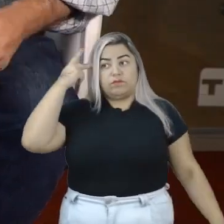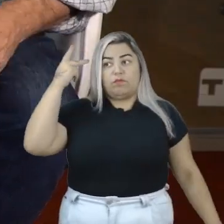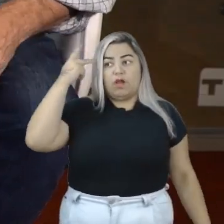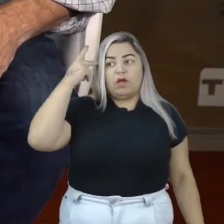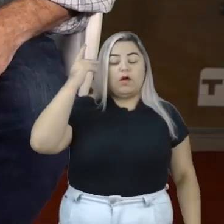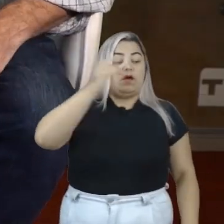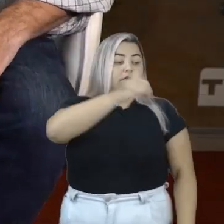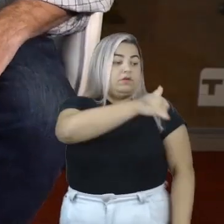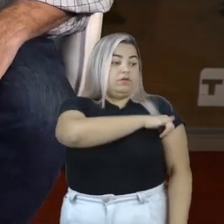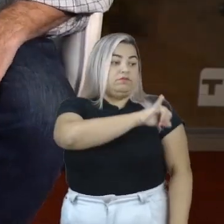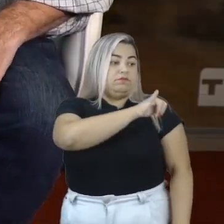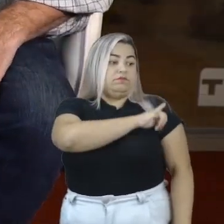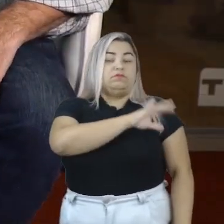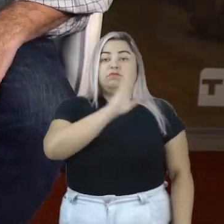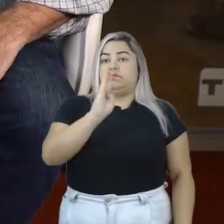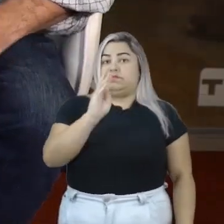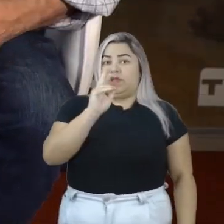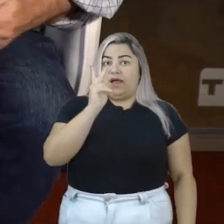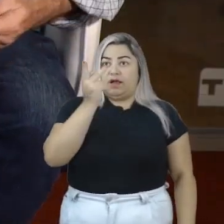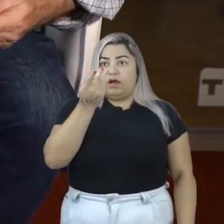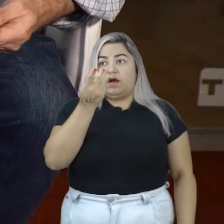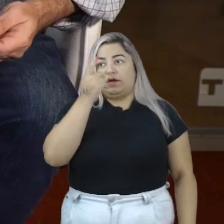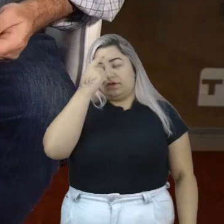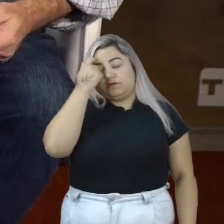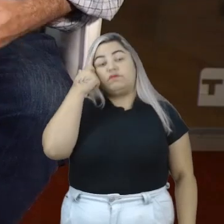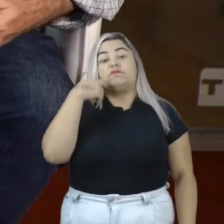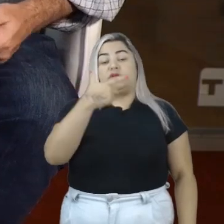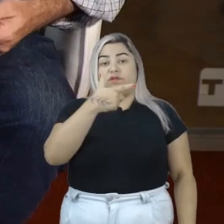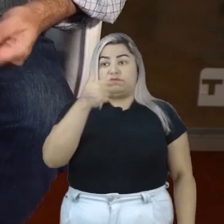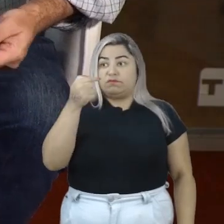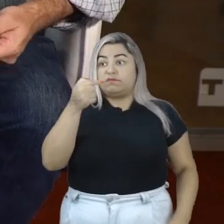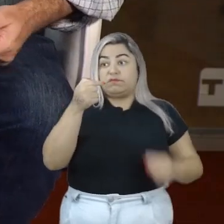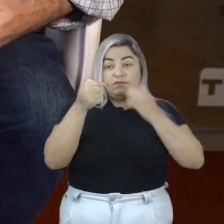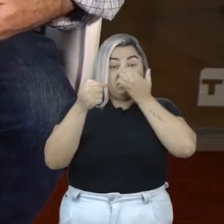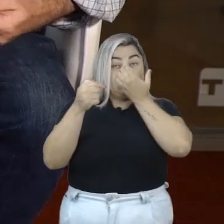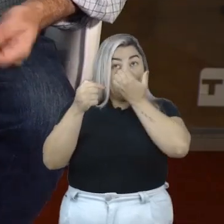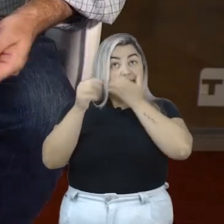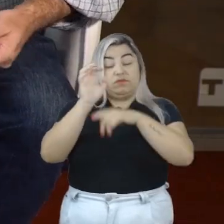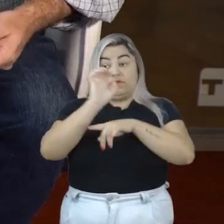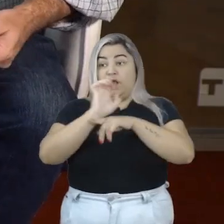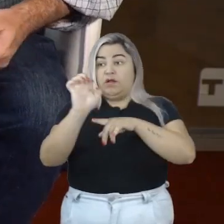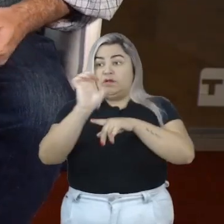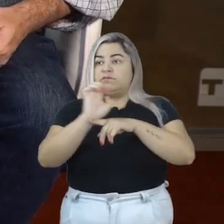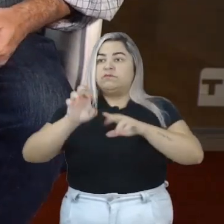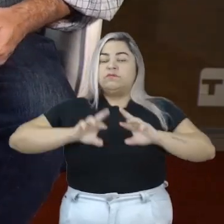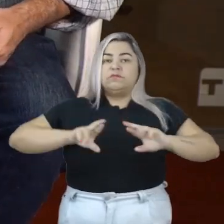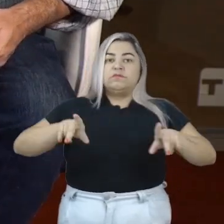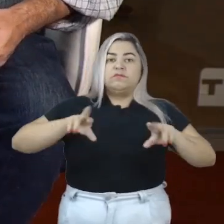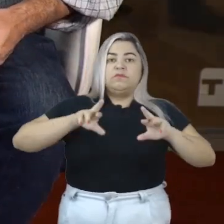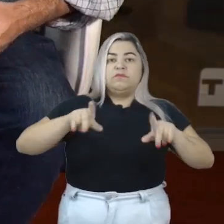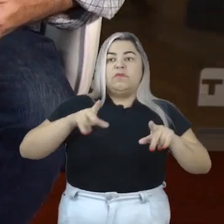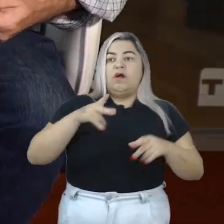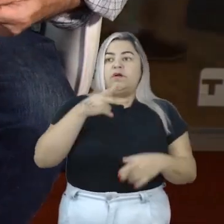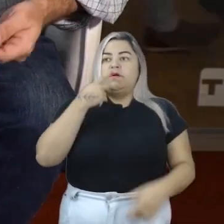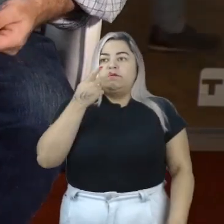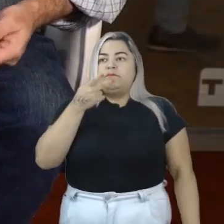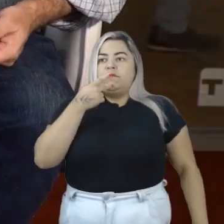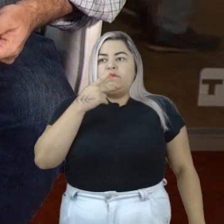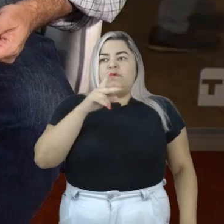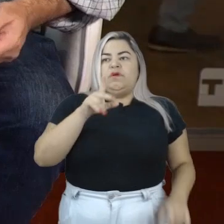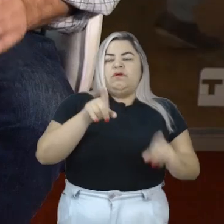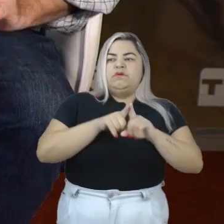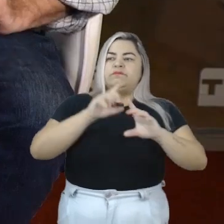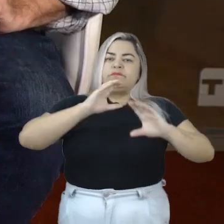ou para Belo Horizonte. Nós temos 27 estados com diferentes culturas, com diferentes sotaques, com forma